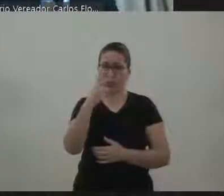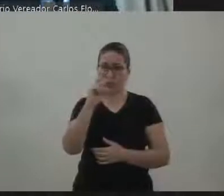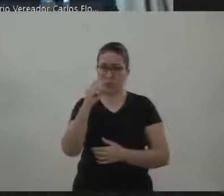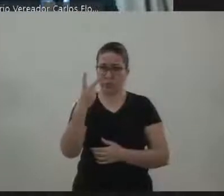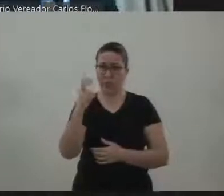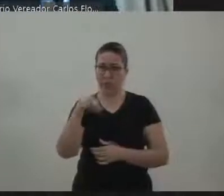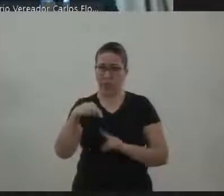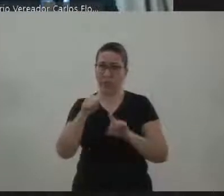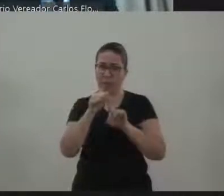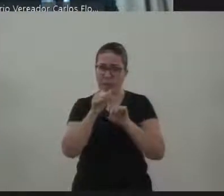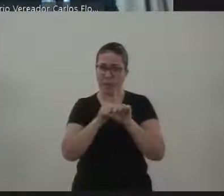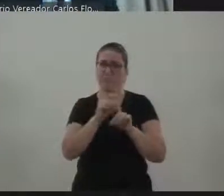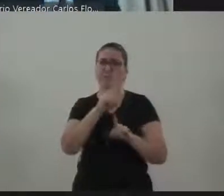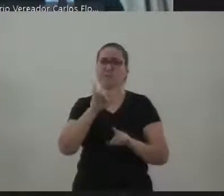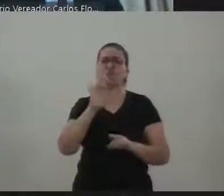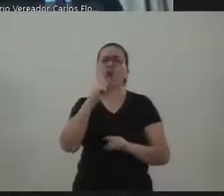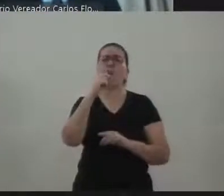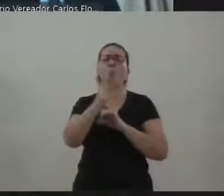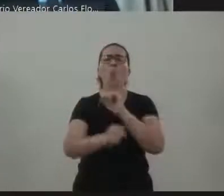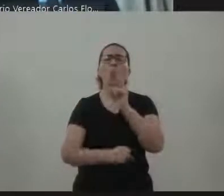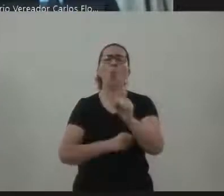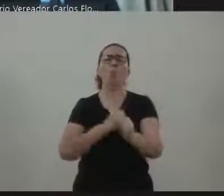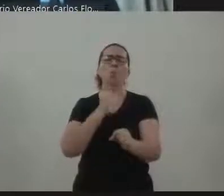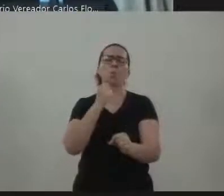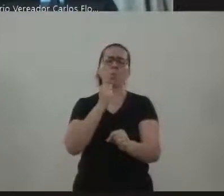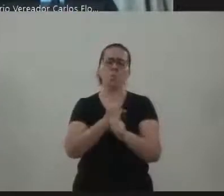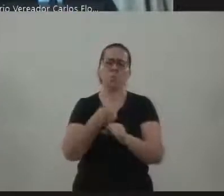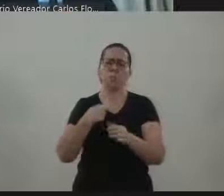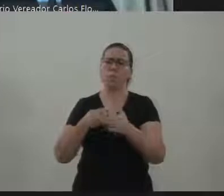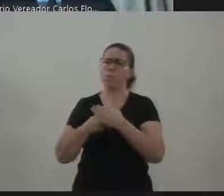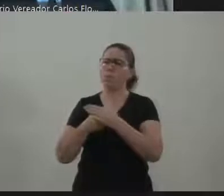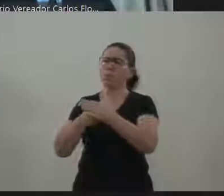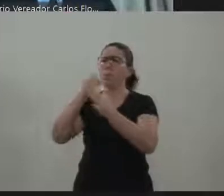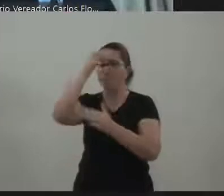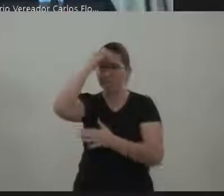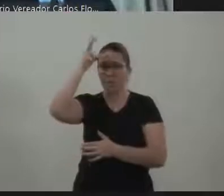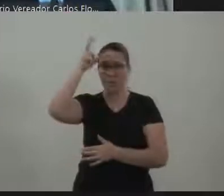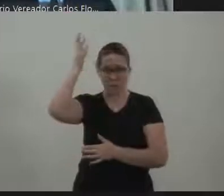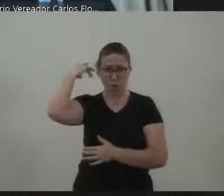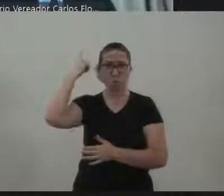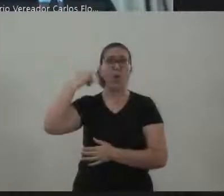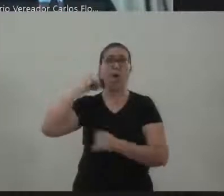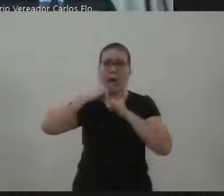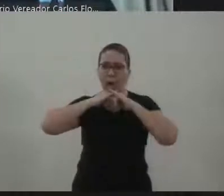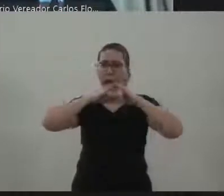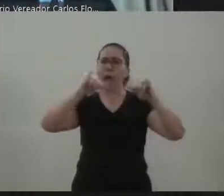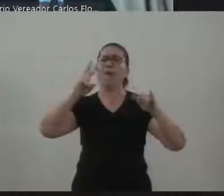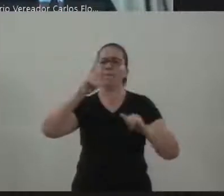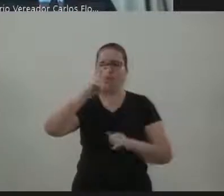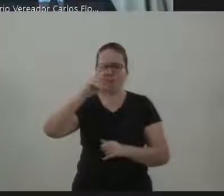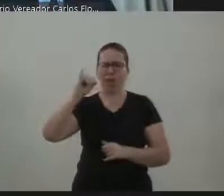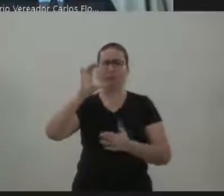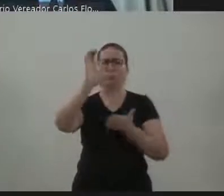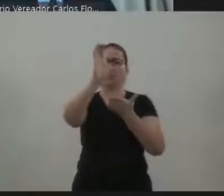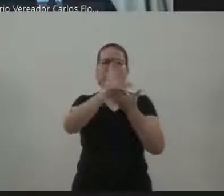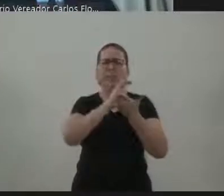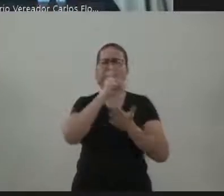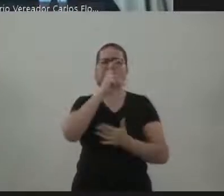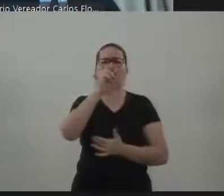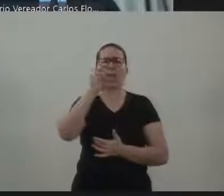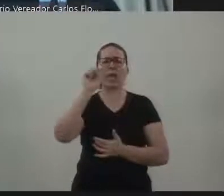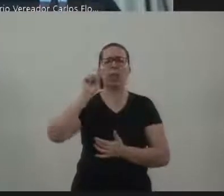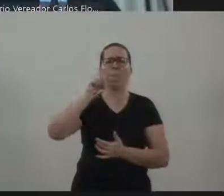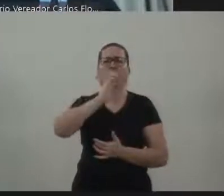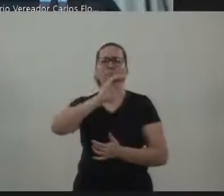agora, esse mês, vai fazer um ano que a prefeitura anunciou R$500 mil para revitalização